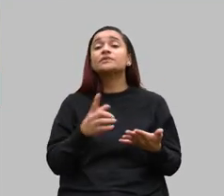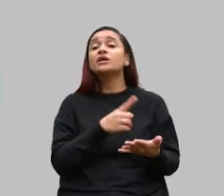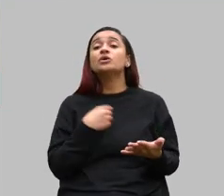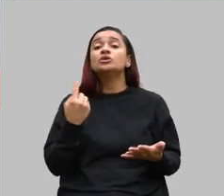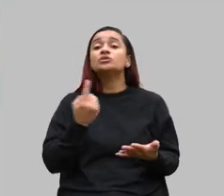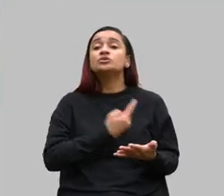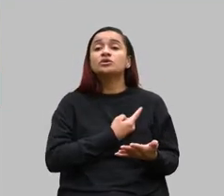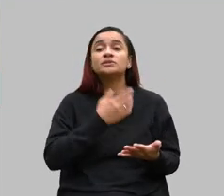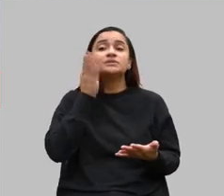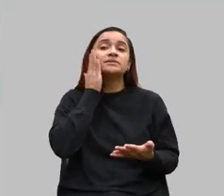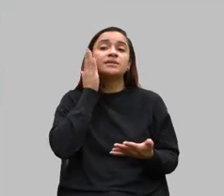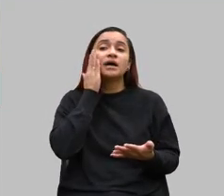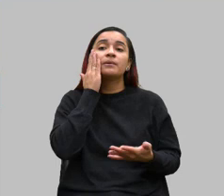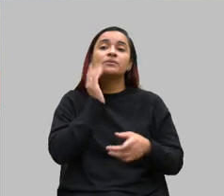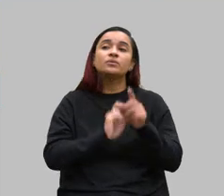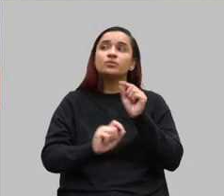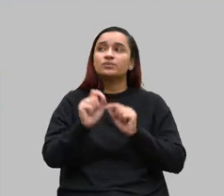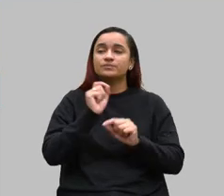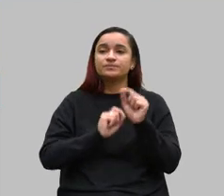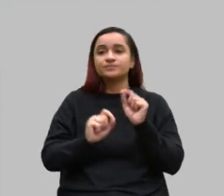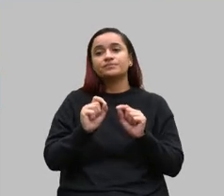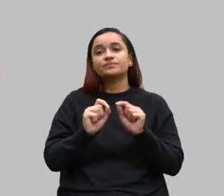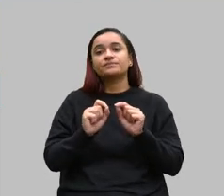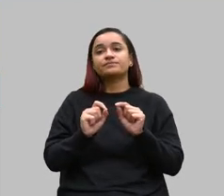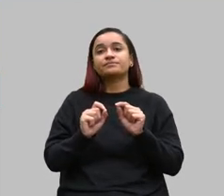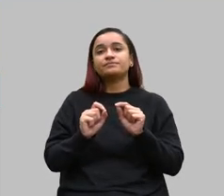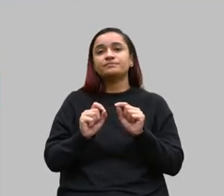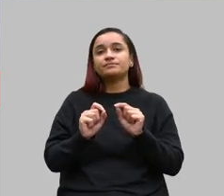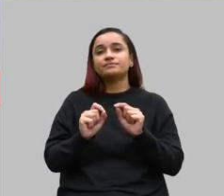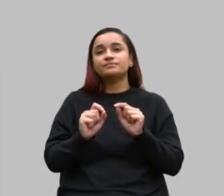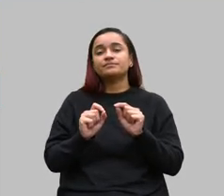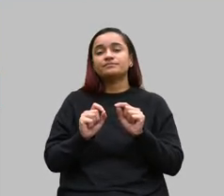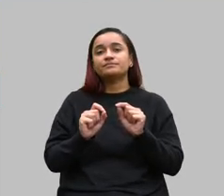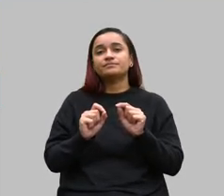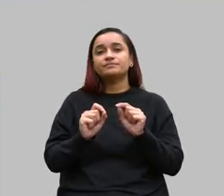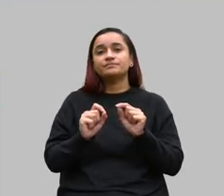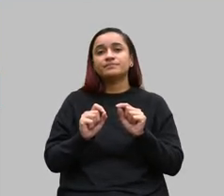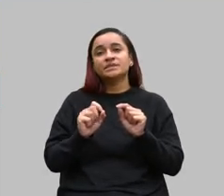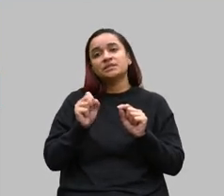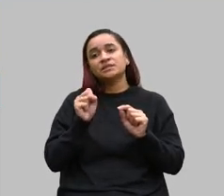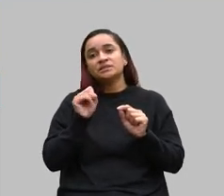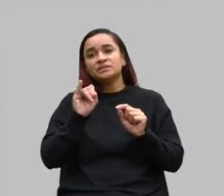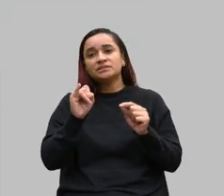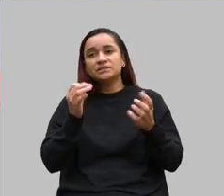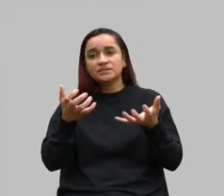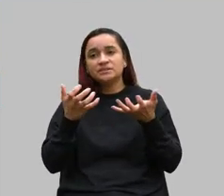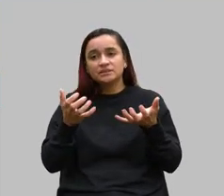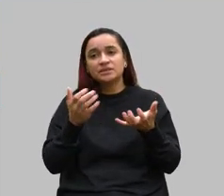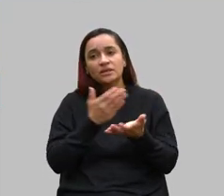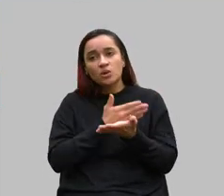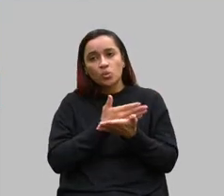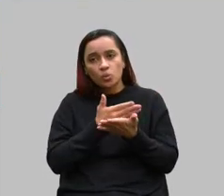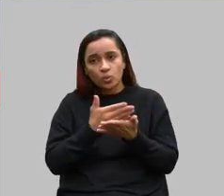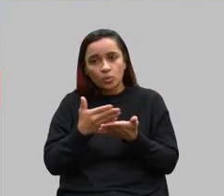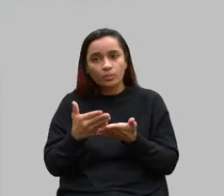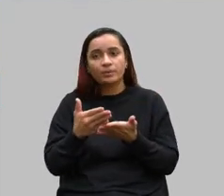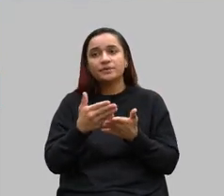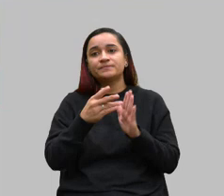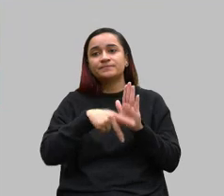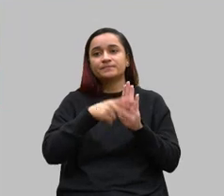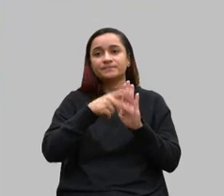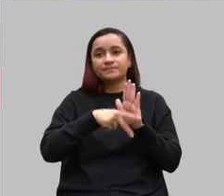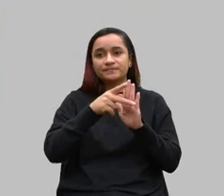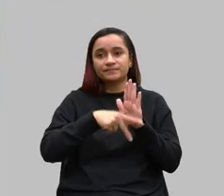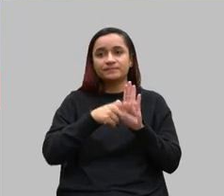que para ingressar nessa nesse projeto de expansão